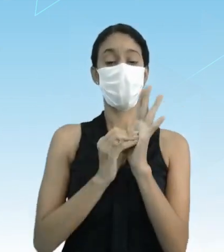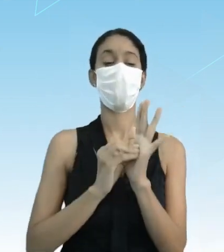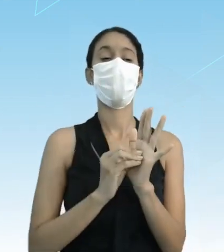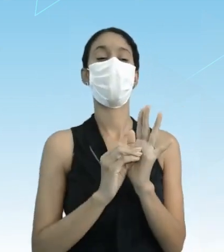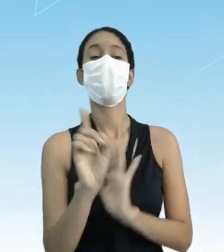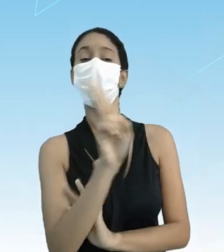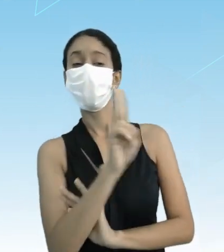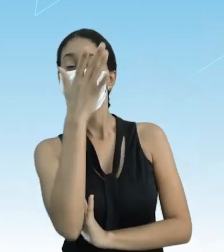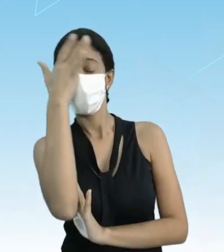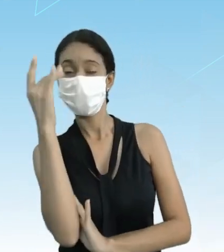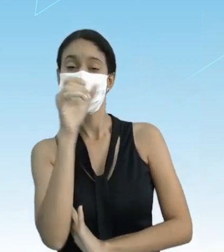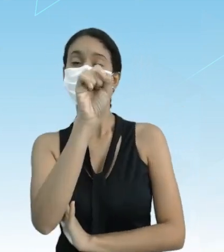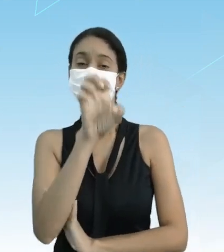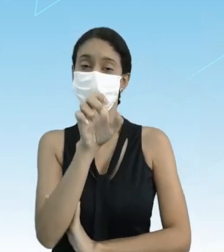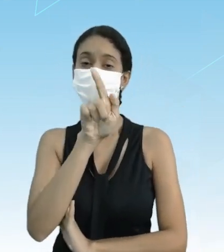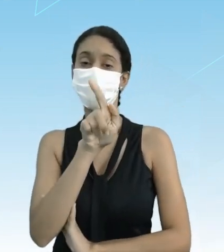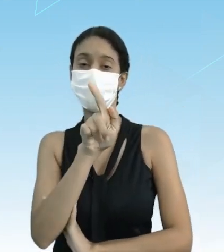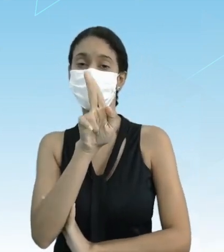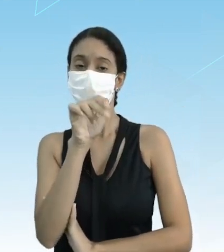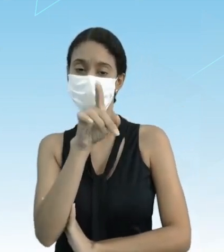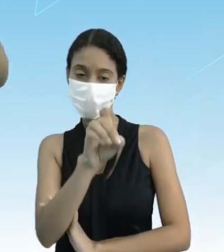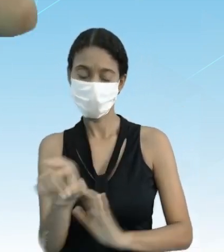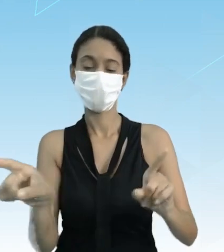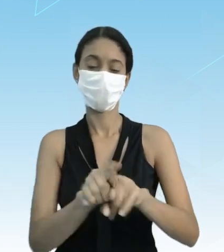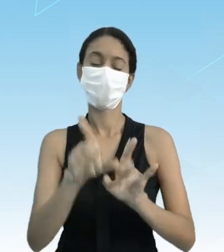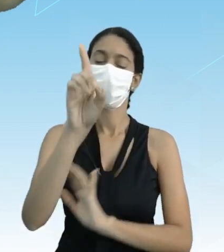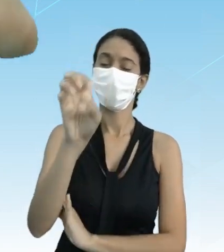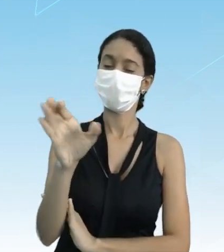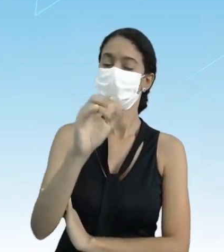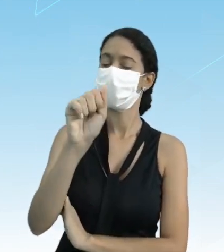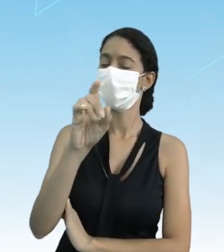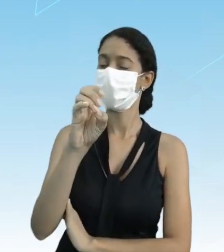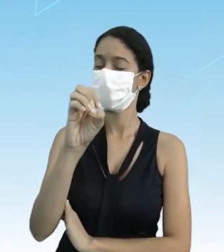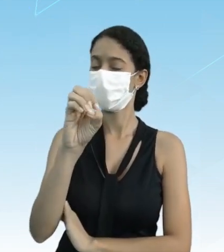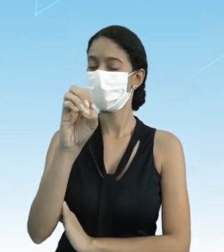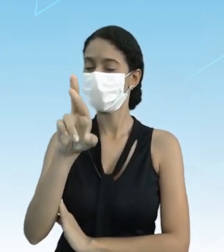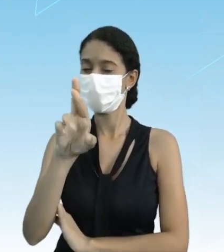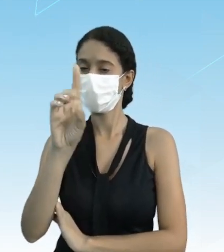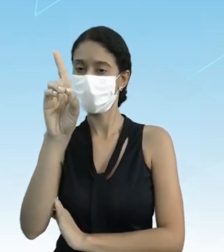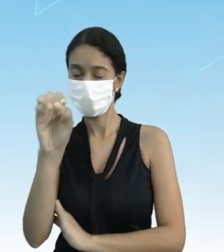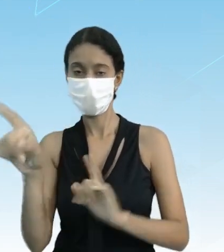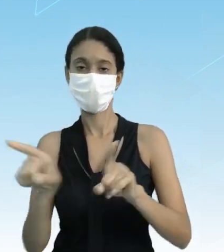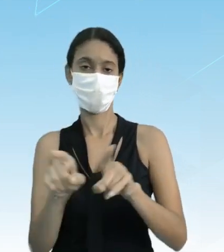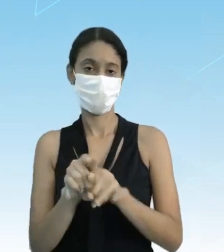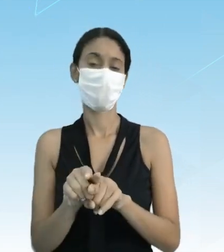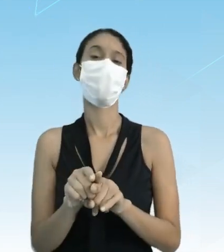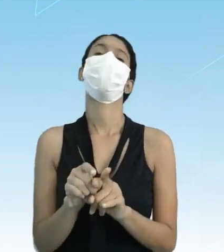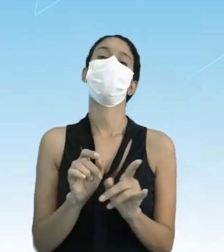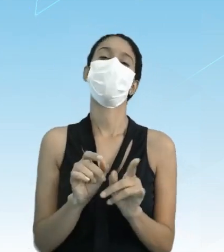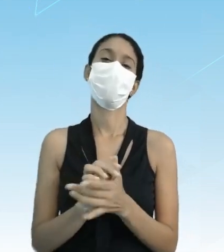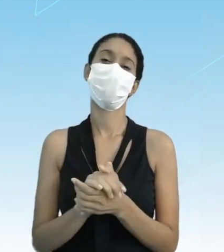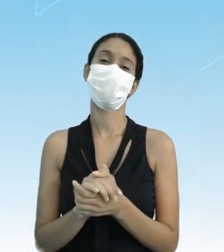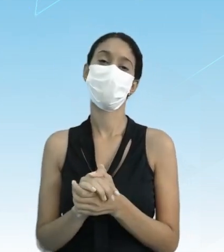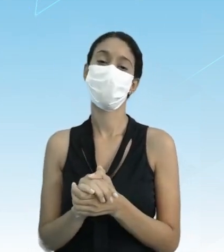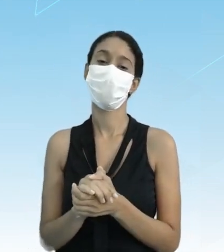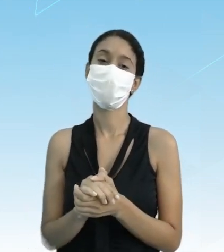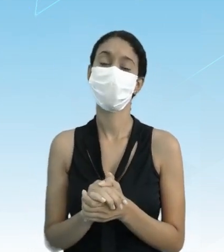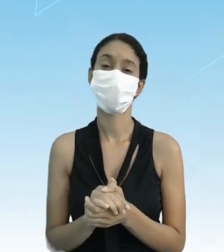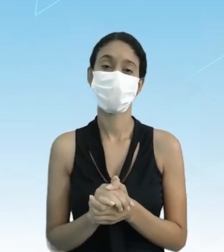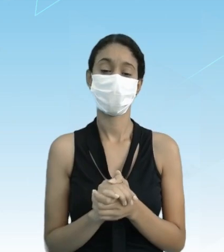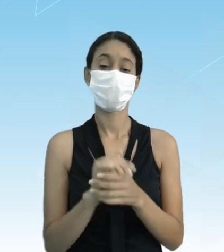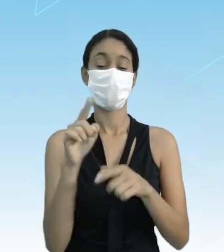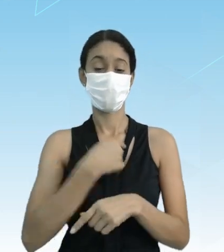de acordo, certo, com o texto, com o autor. E nós temos a paráfrase. Vamos conhecer a